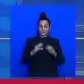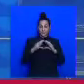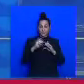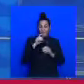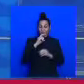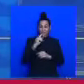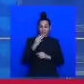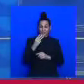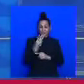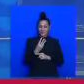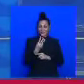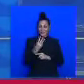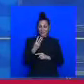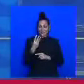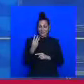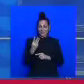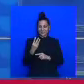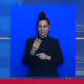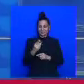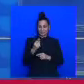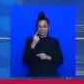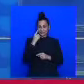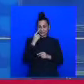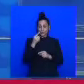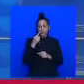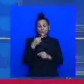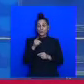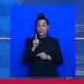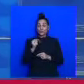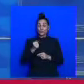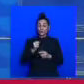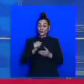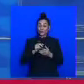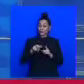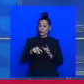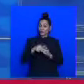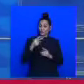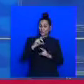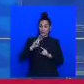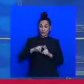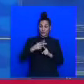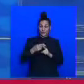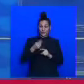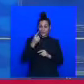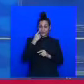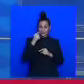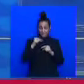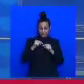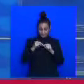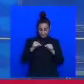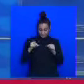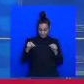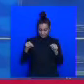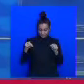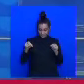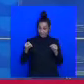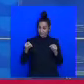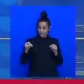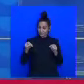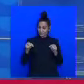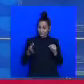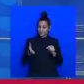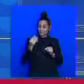Bola verde, número 33. O sexto e último número do segundo sorteio da dupla Sena. Bola verde, número